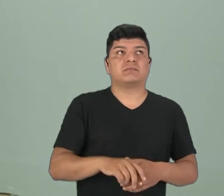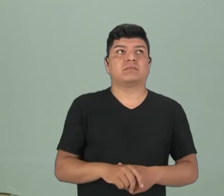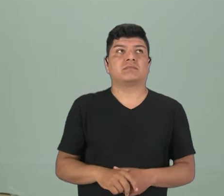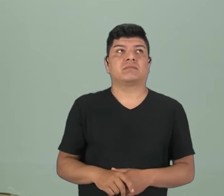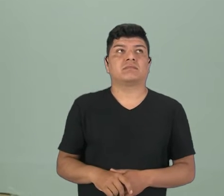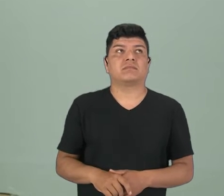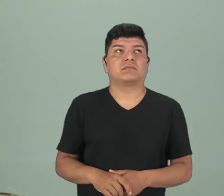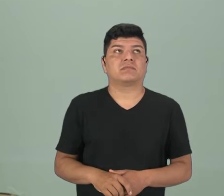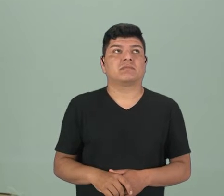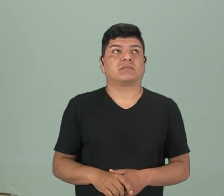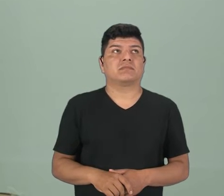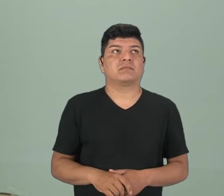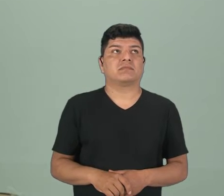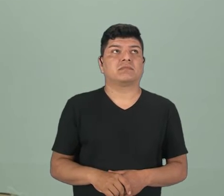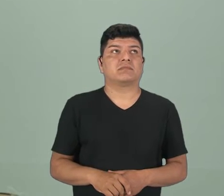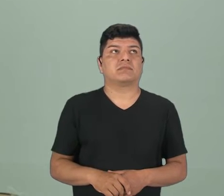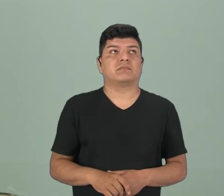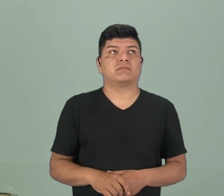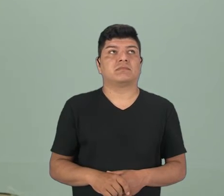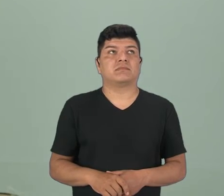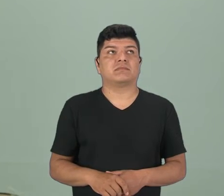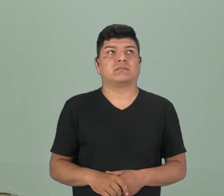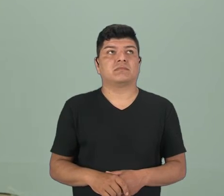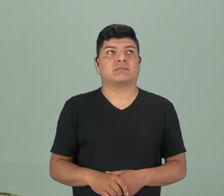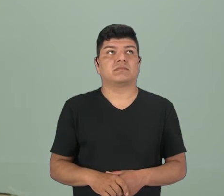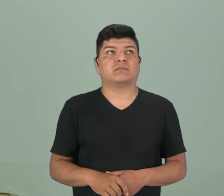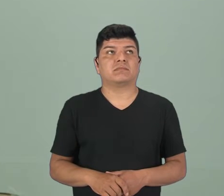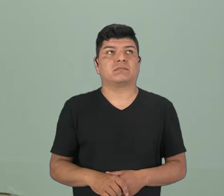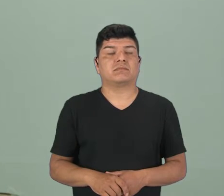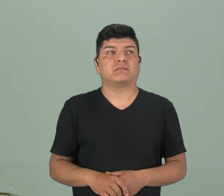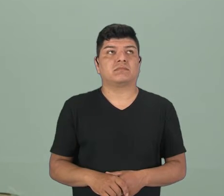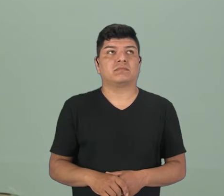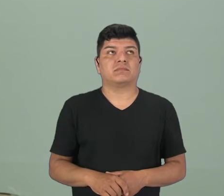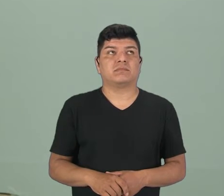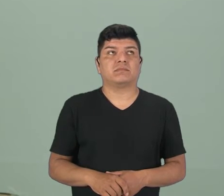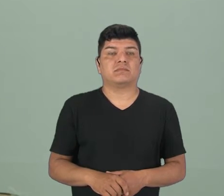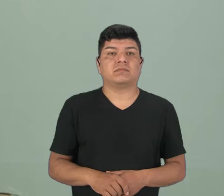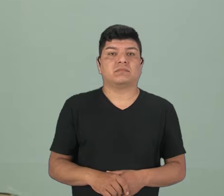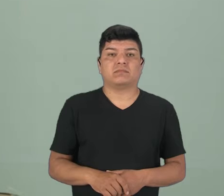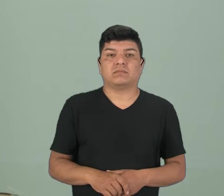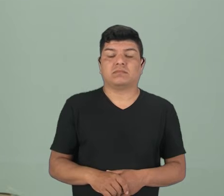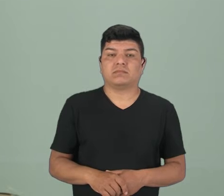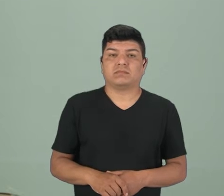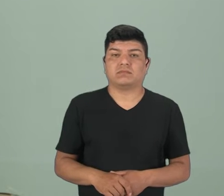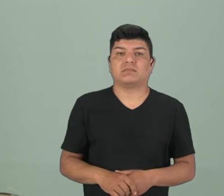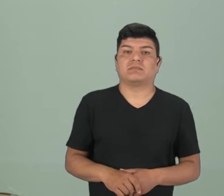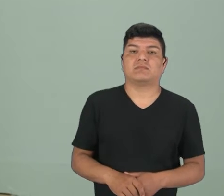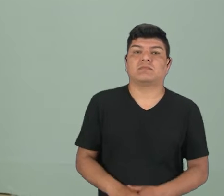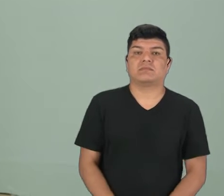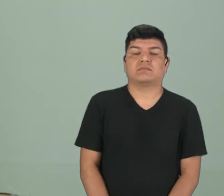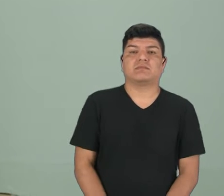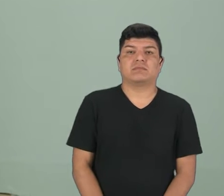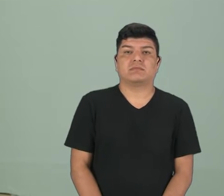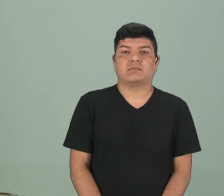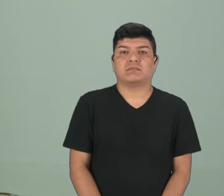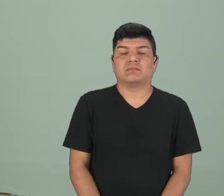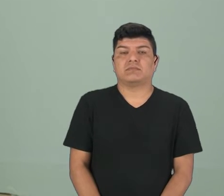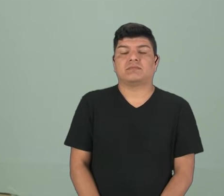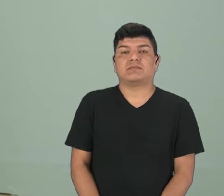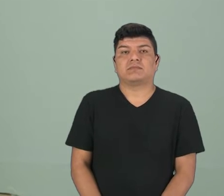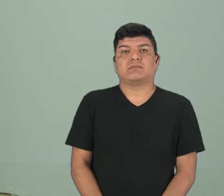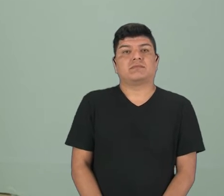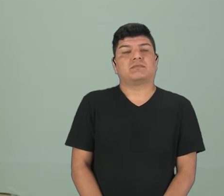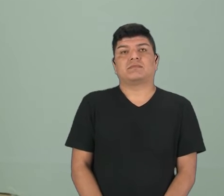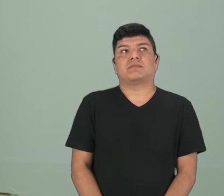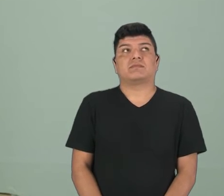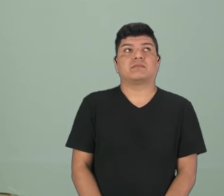aqui, ó. Eita, agora... Vamos lá. Entender essa relação